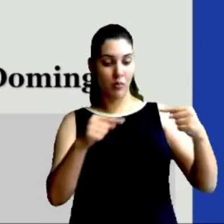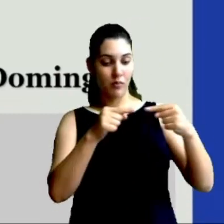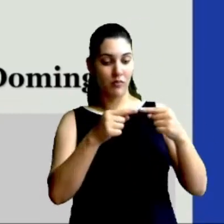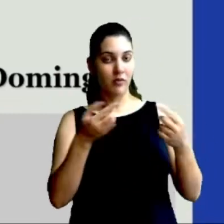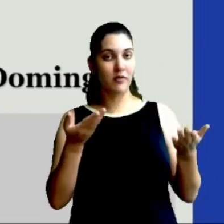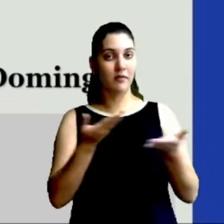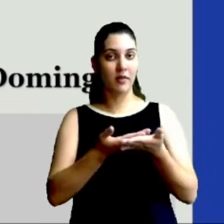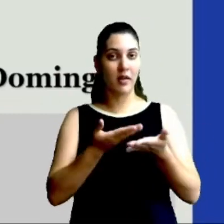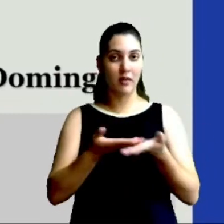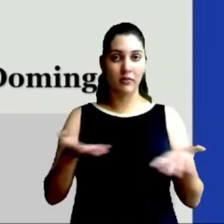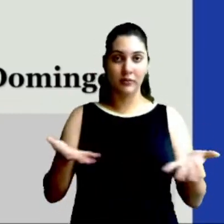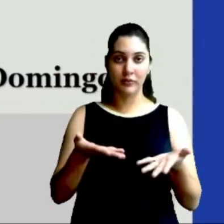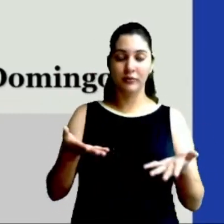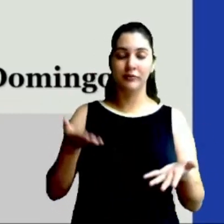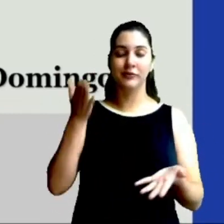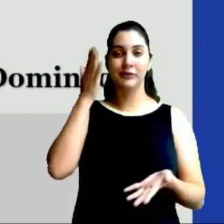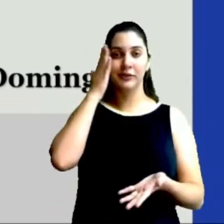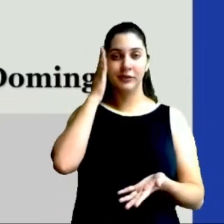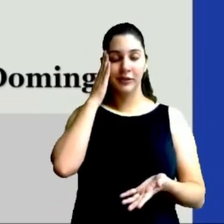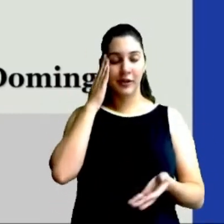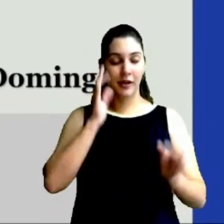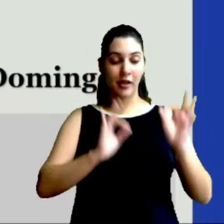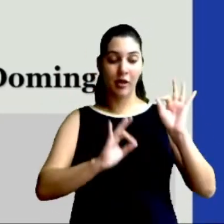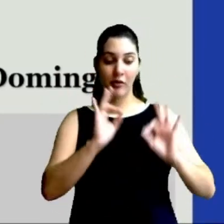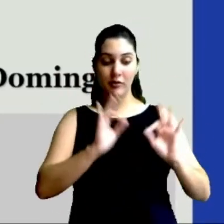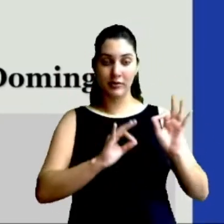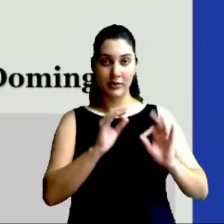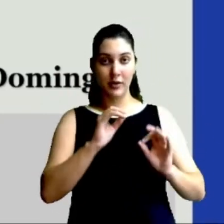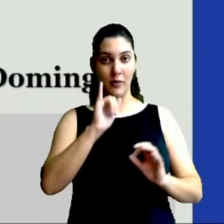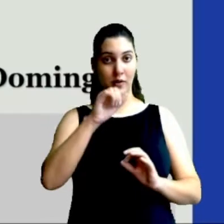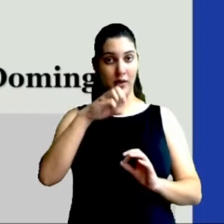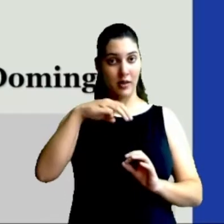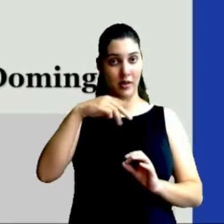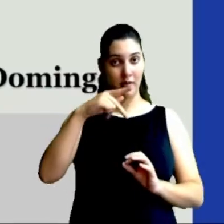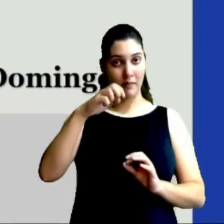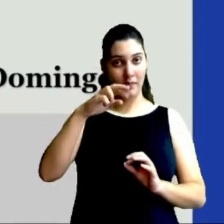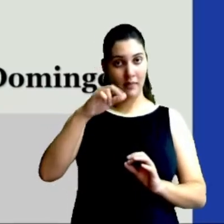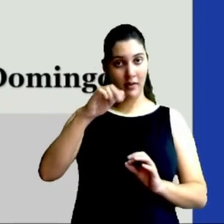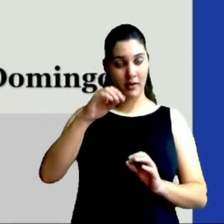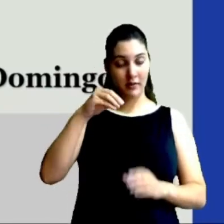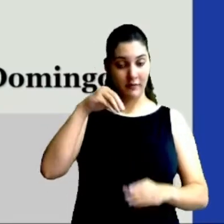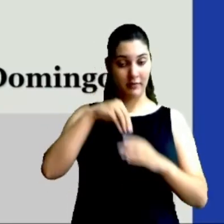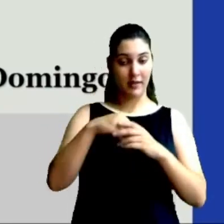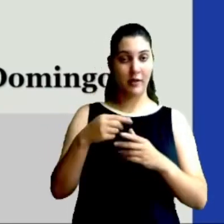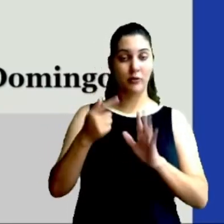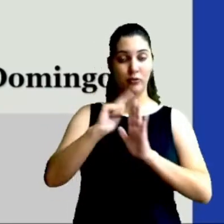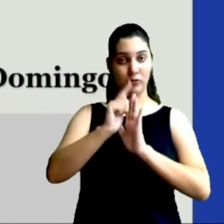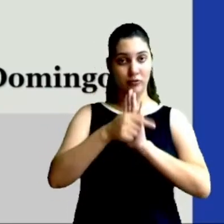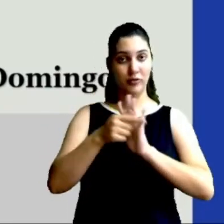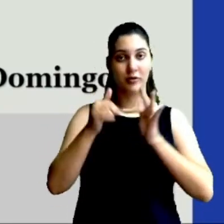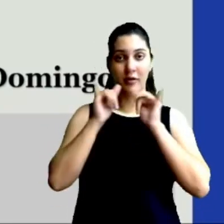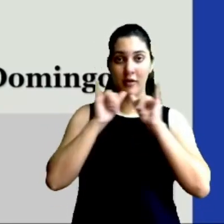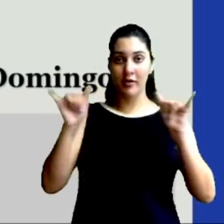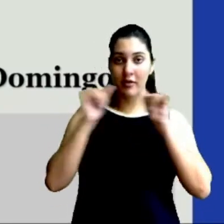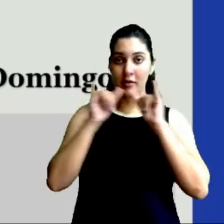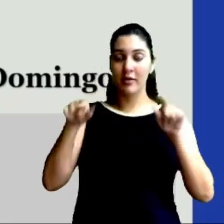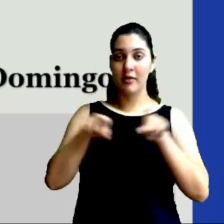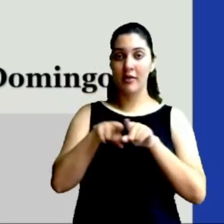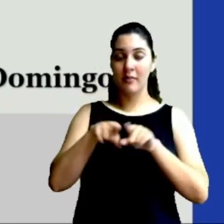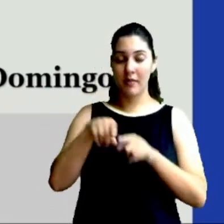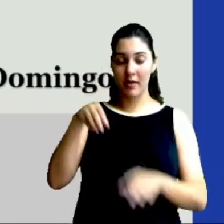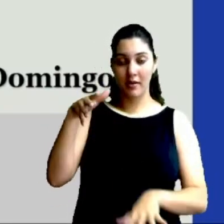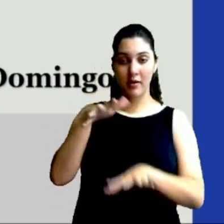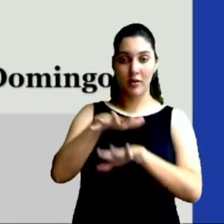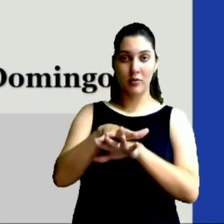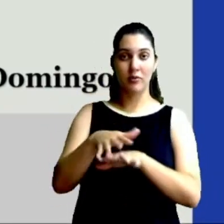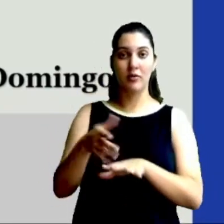de hoje, compreender a forma imperativa dentro do gênero anúncio. Além disso, a inclusão da linguagem